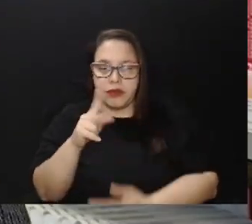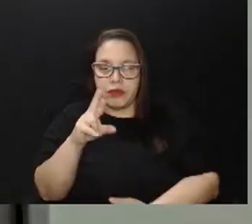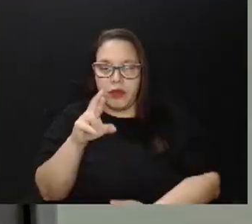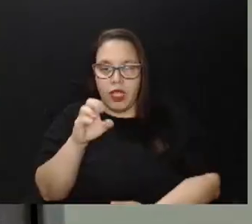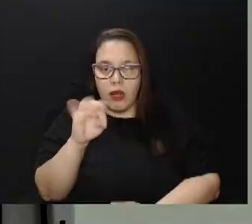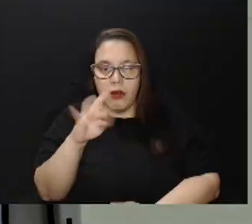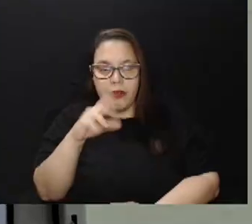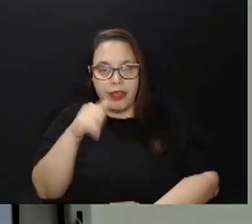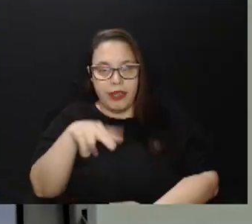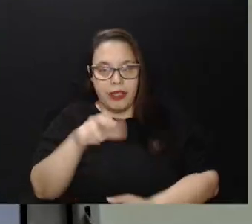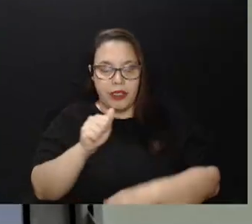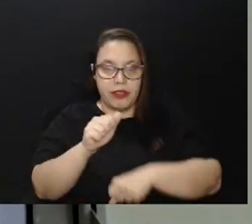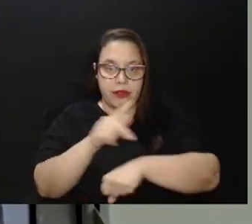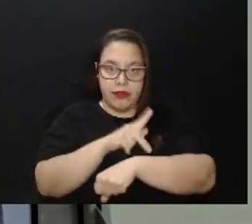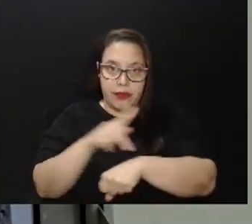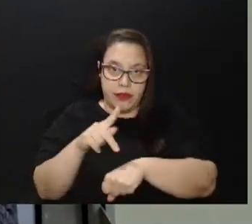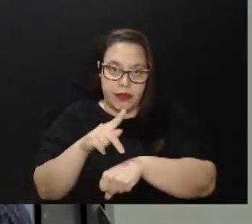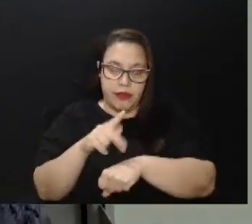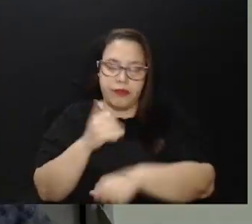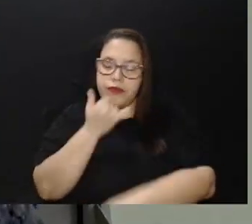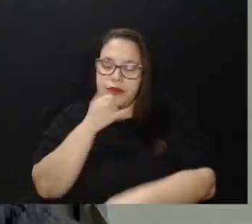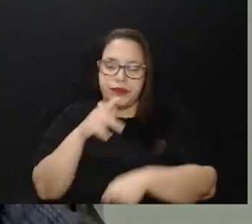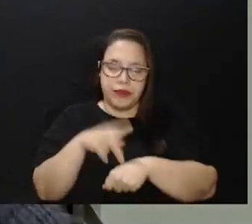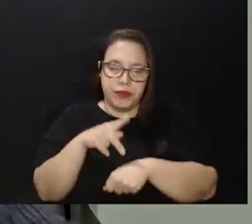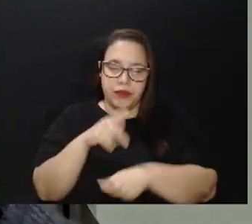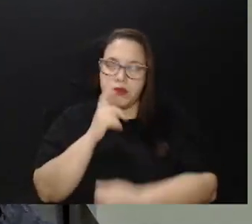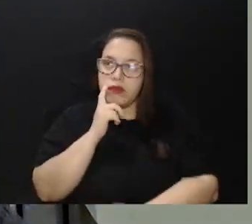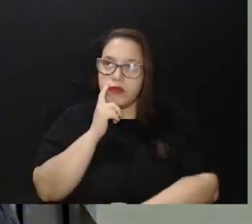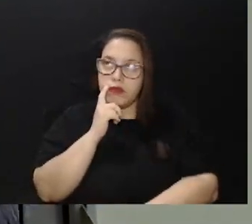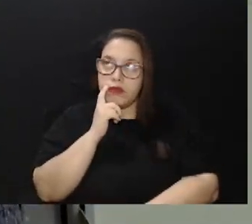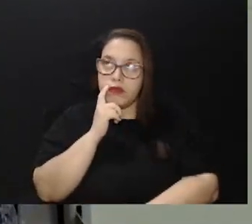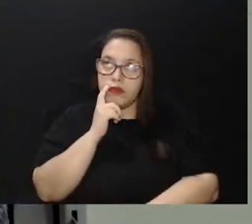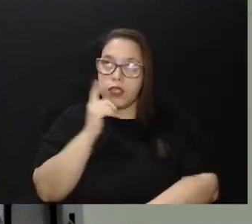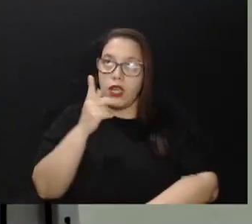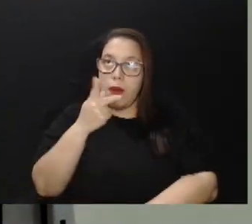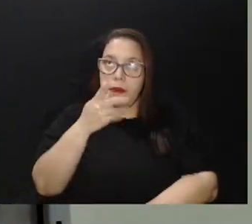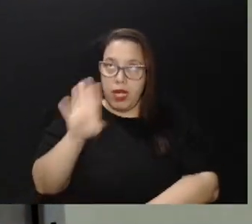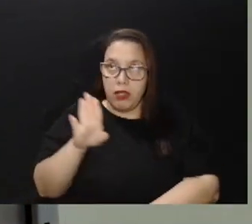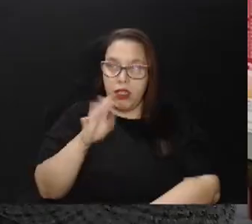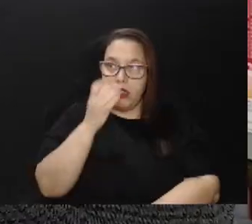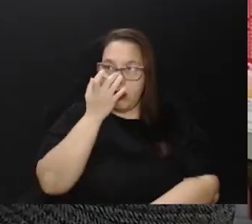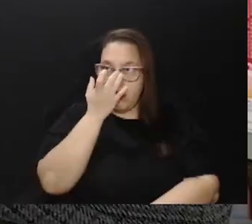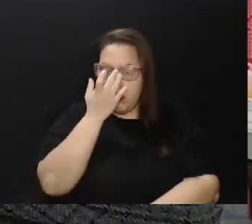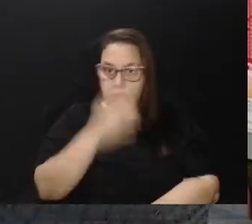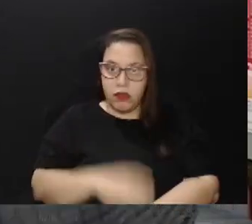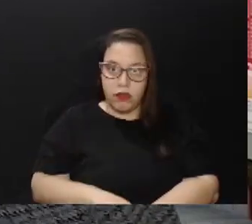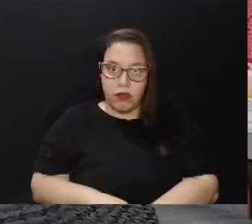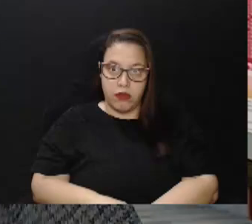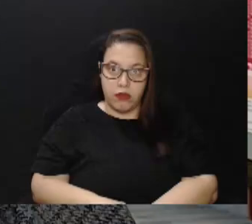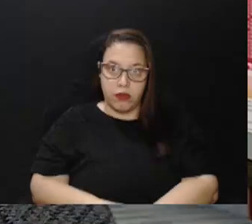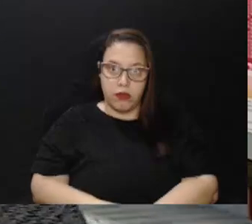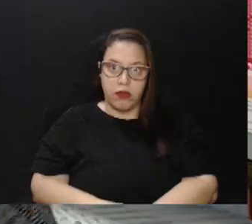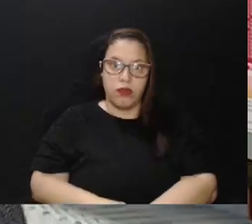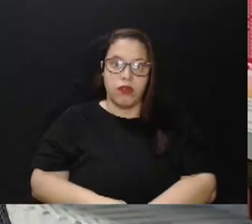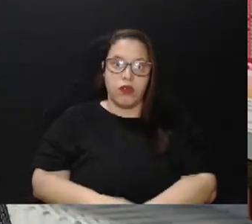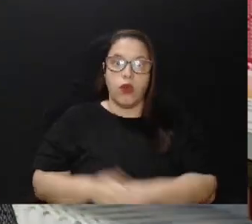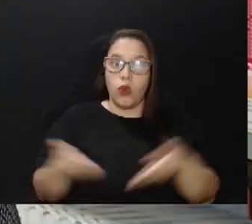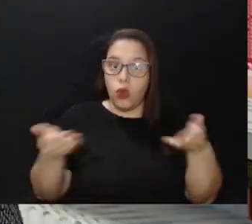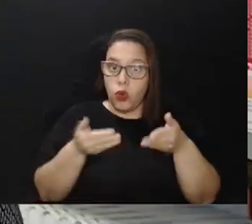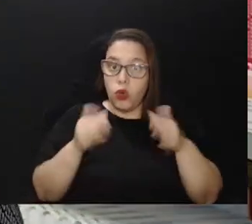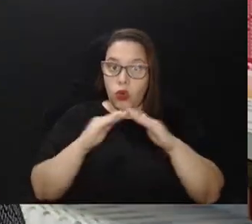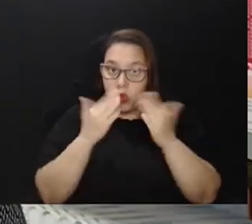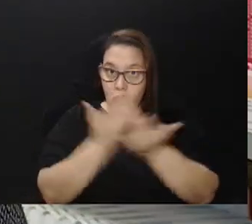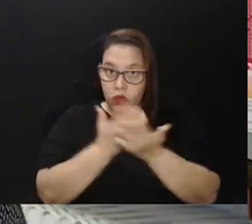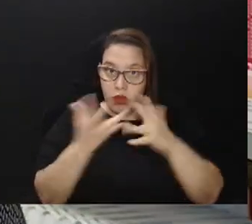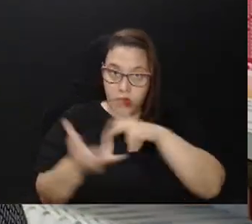E lógico, eu vejo sim ligação com a presença desses imigrantes. Hoje o Colégio Internacional de